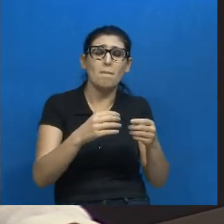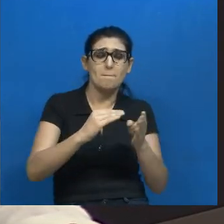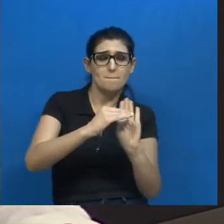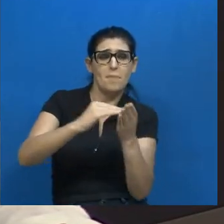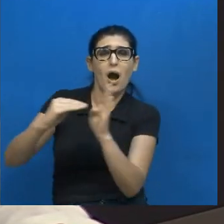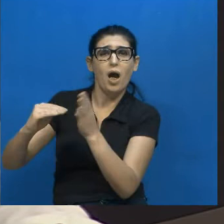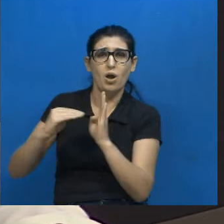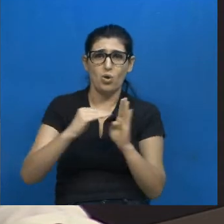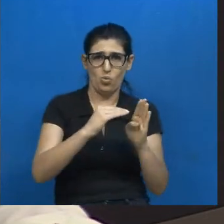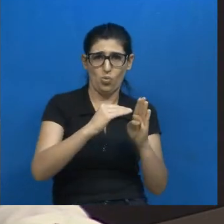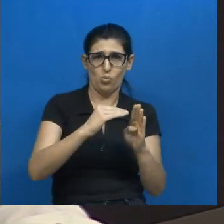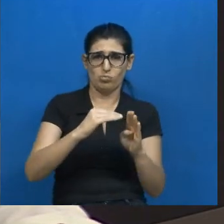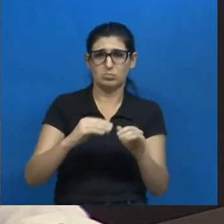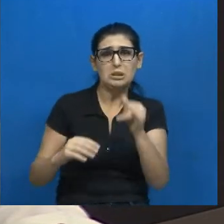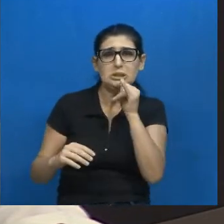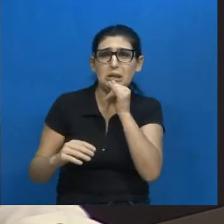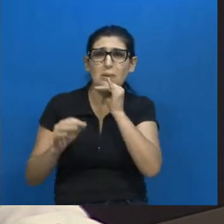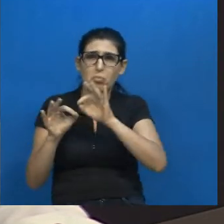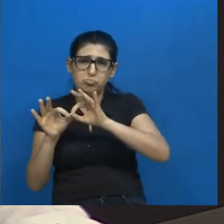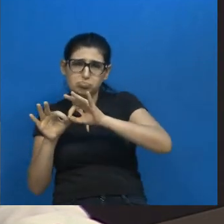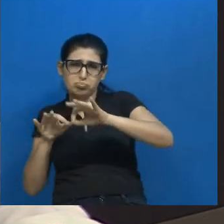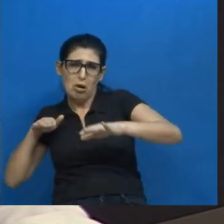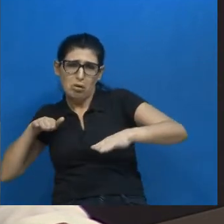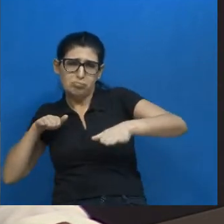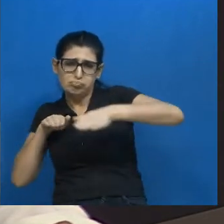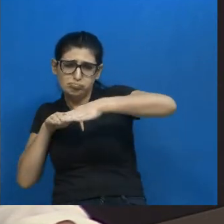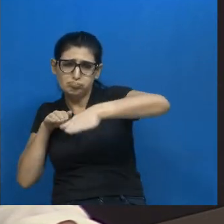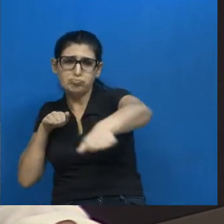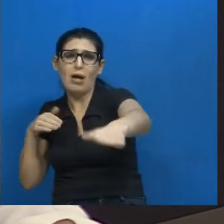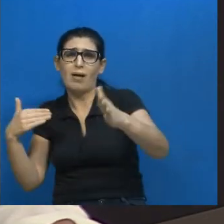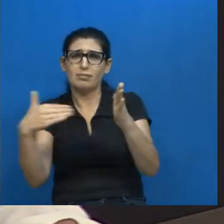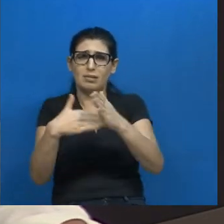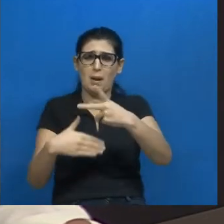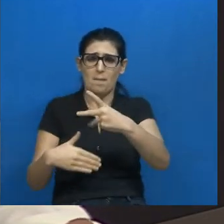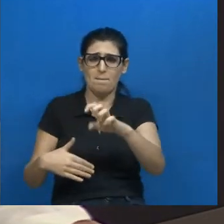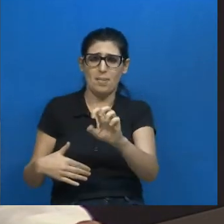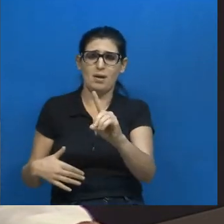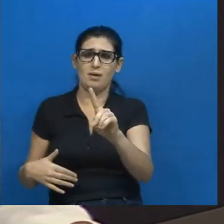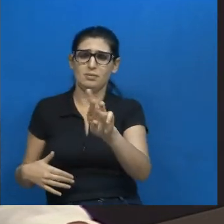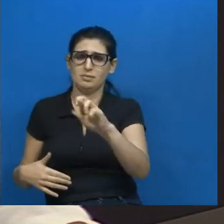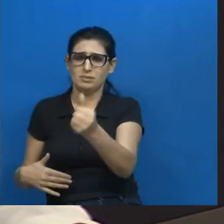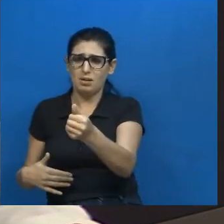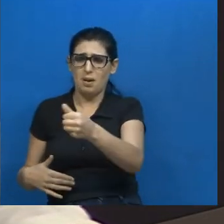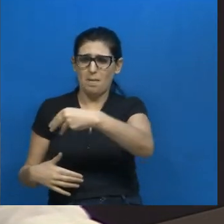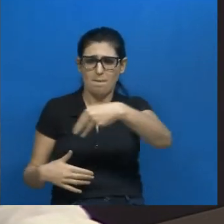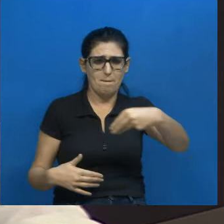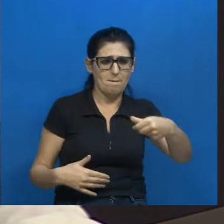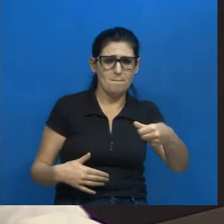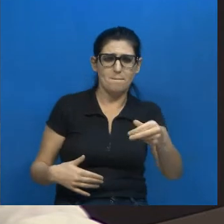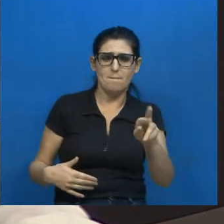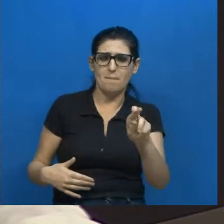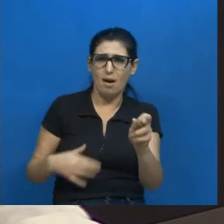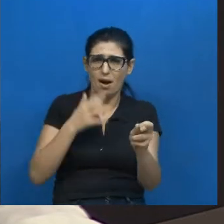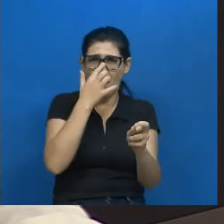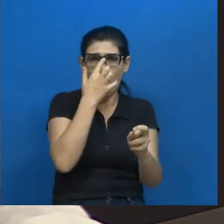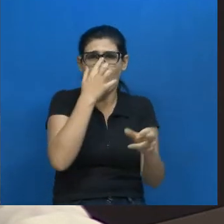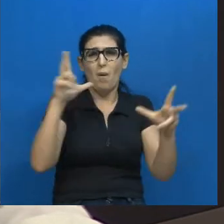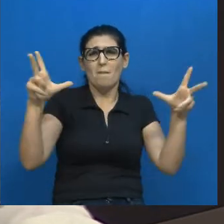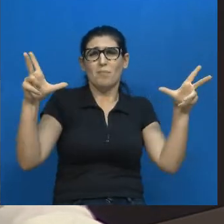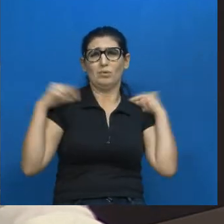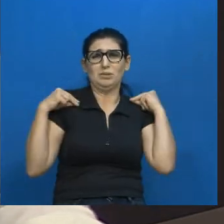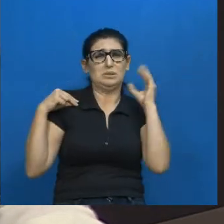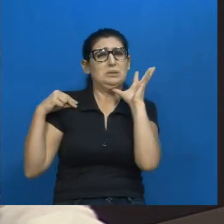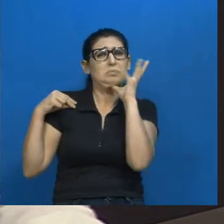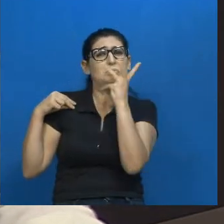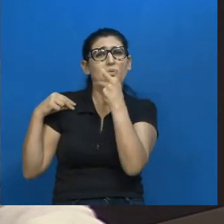de lá até no Pedra Mar, se ela vai ter um ponto final, porque, com certeza, esse itinerário, o motorista vai demorar 2 horas